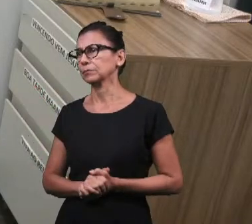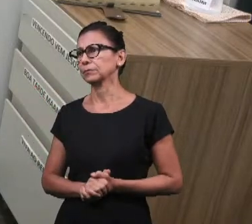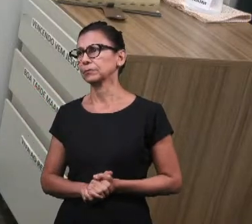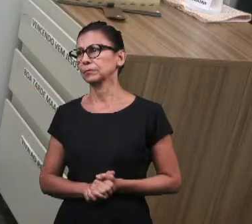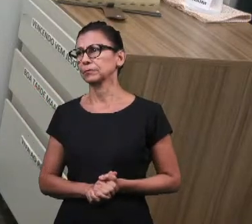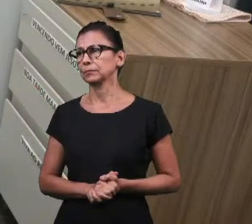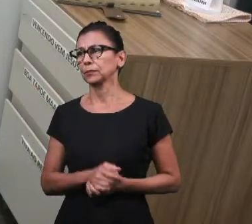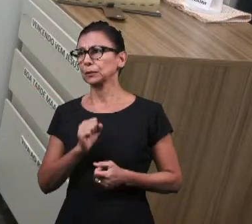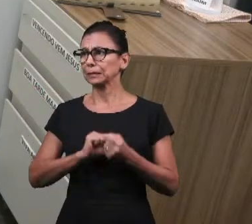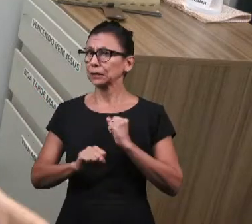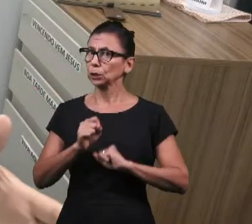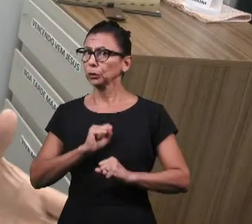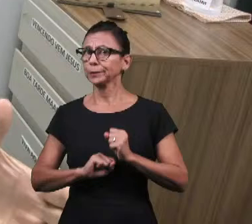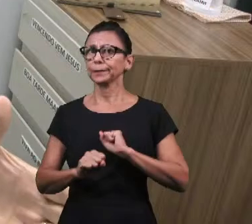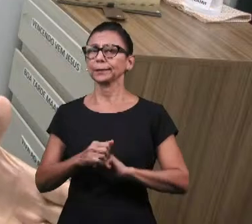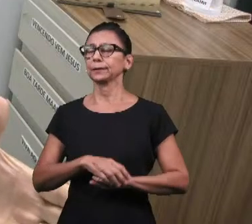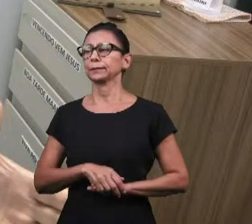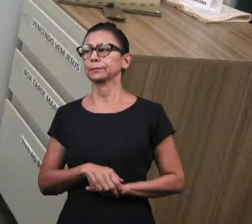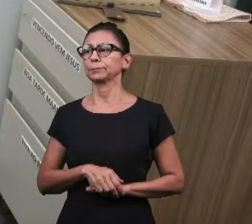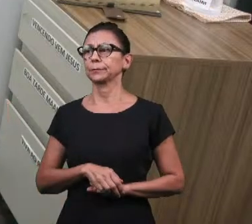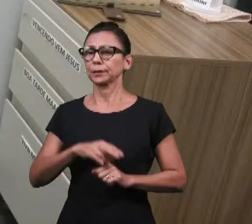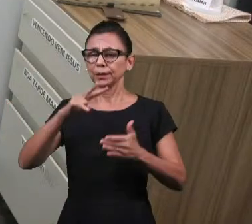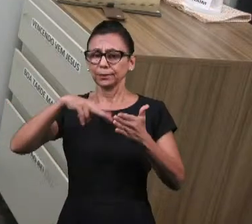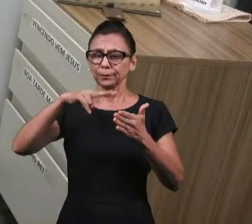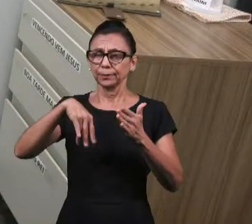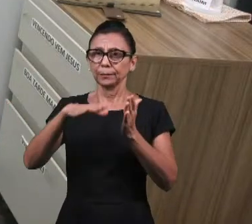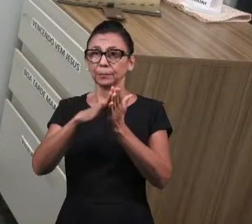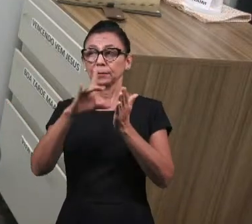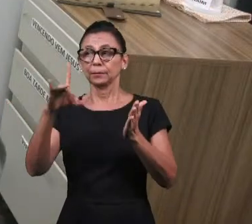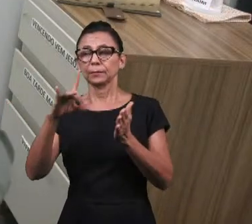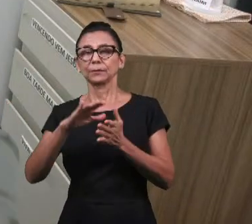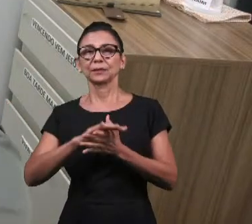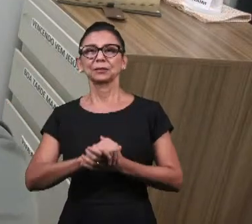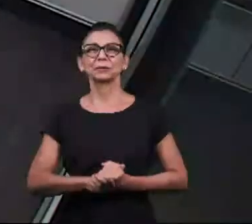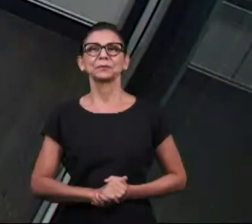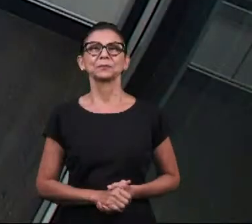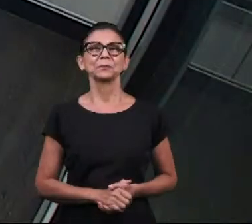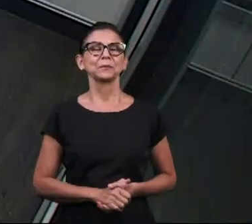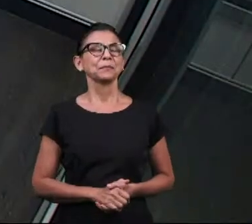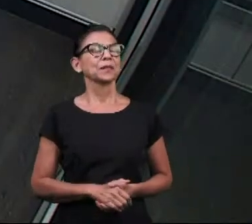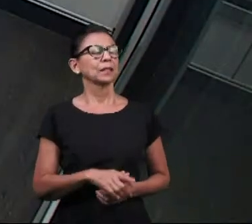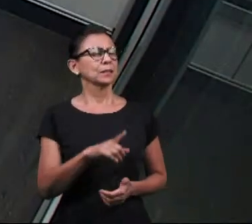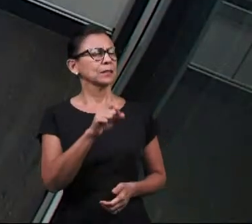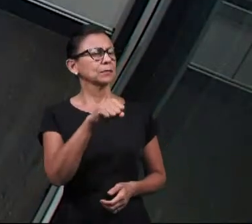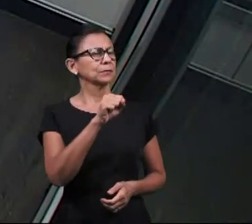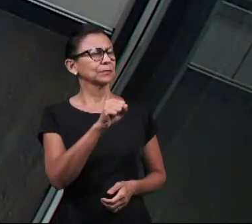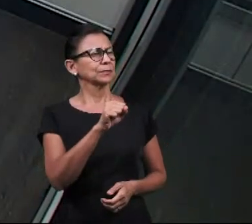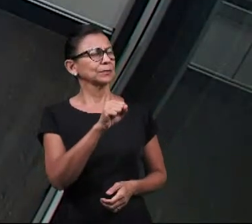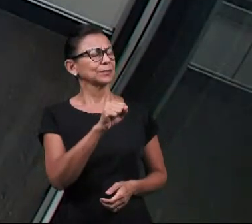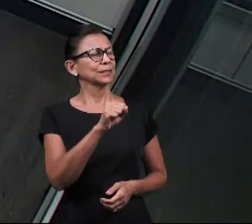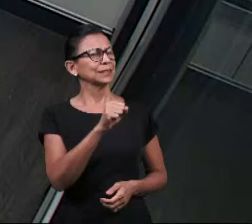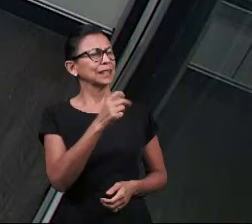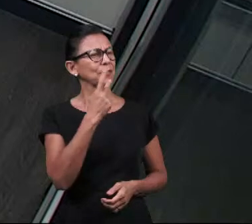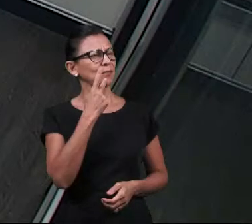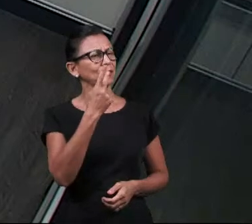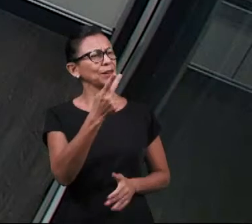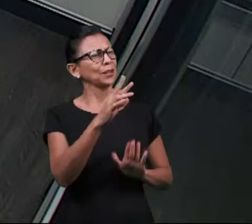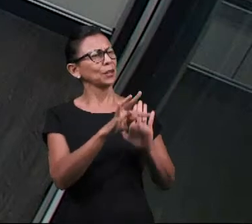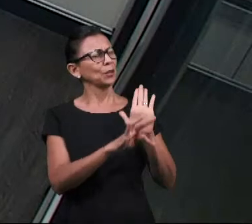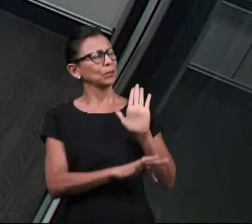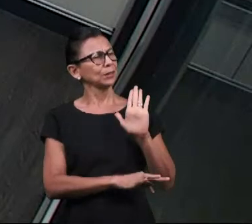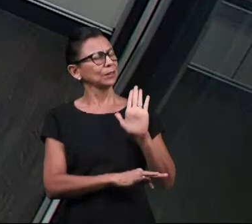né? O servo, a serva gosta de ler a palavra de Deus. Você até citou o texto, eu achei que você já soubesse